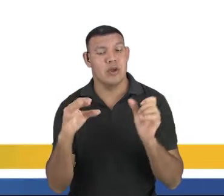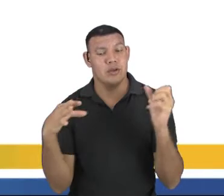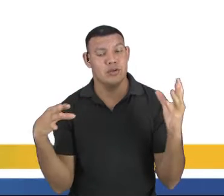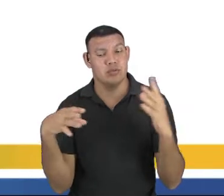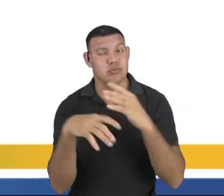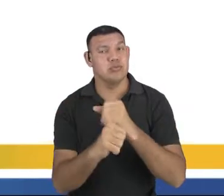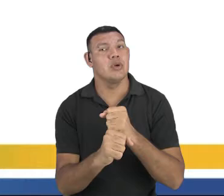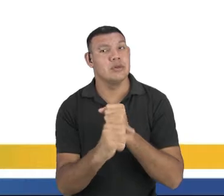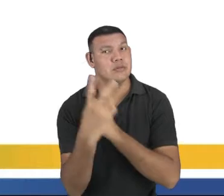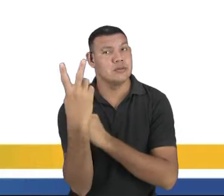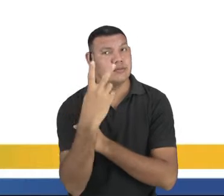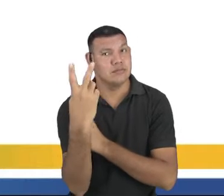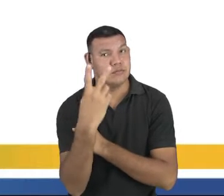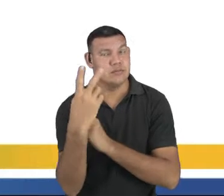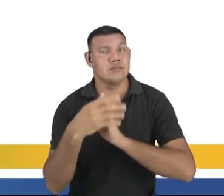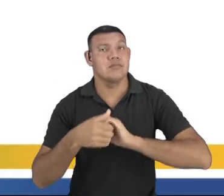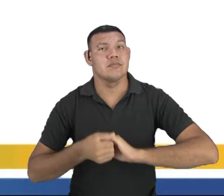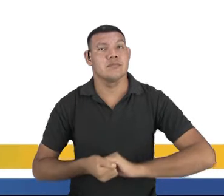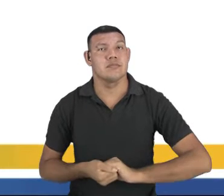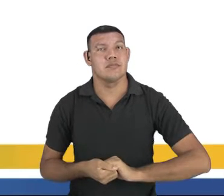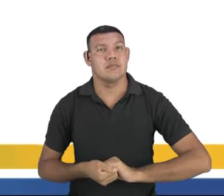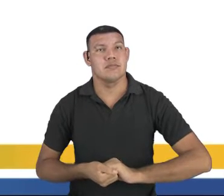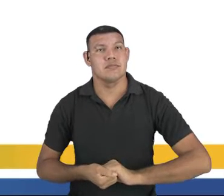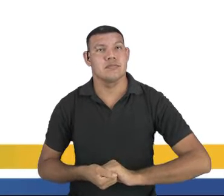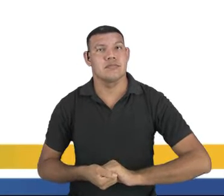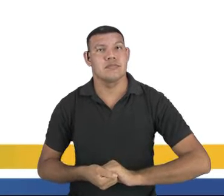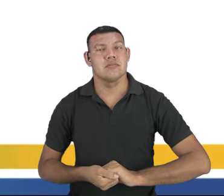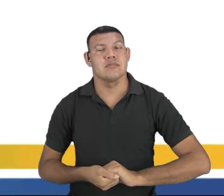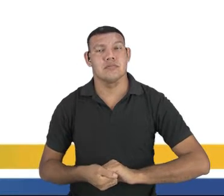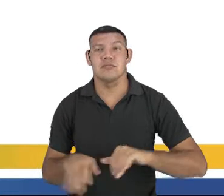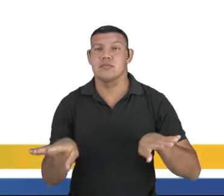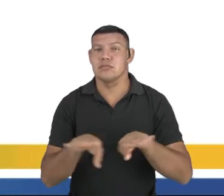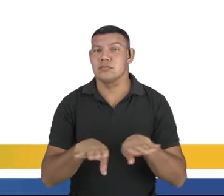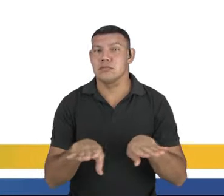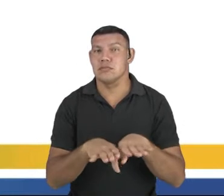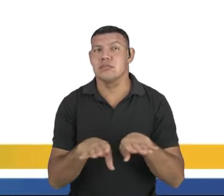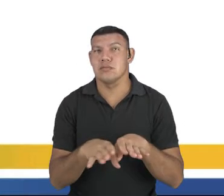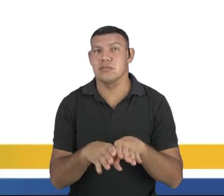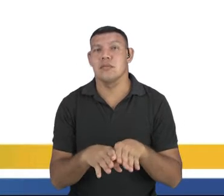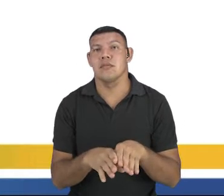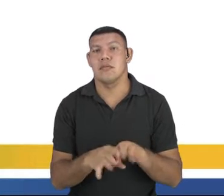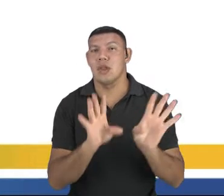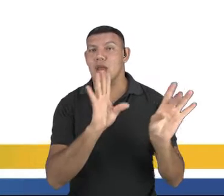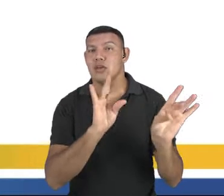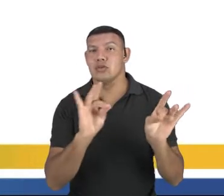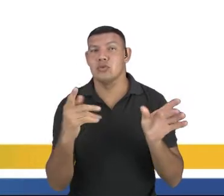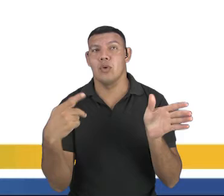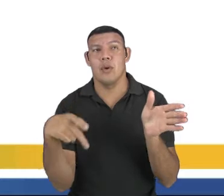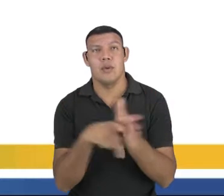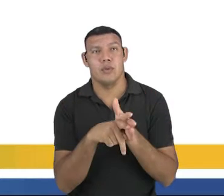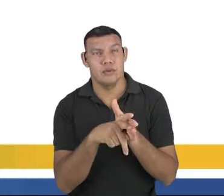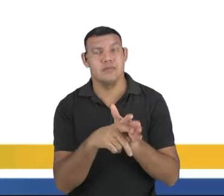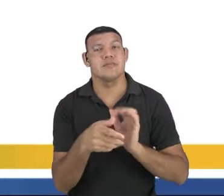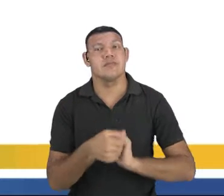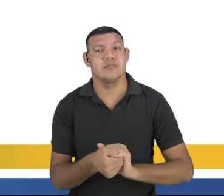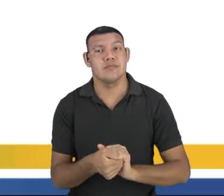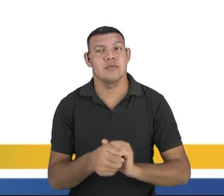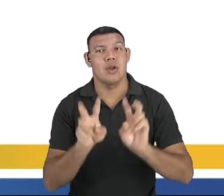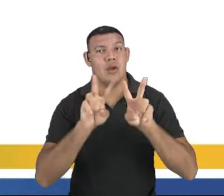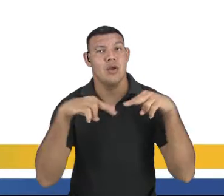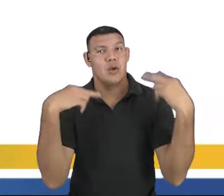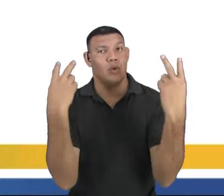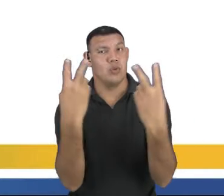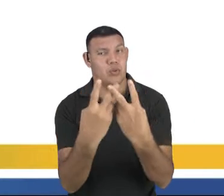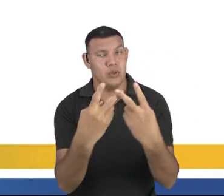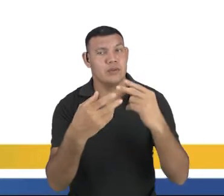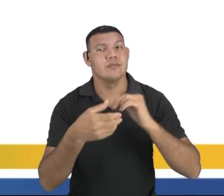soma dessas duas dilatações. E outra, né? Essa dilatação para líquidos sempre vai ser a dilatação volumétrica, né?